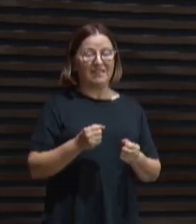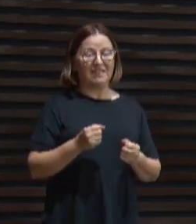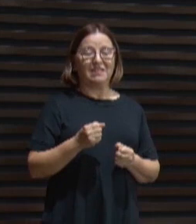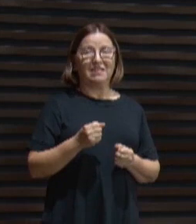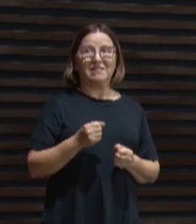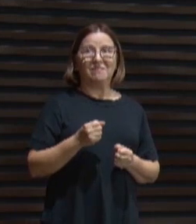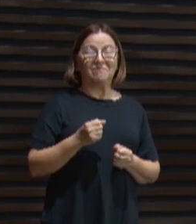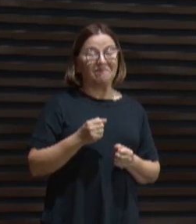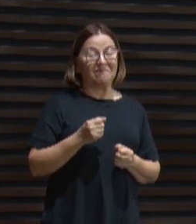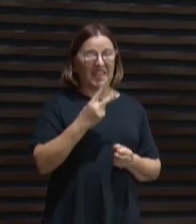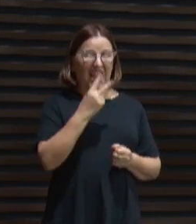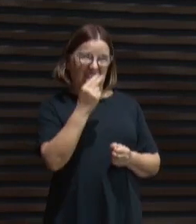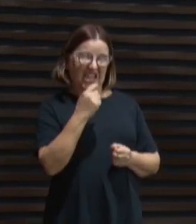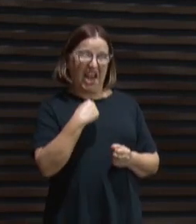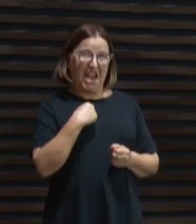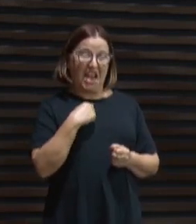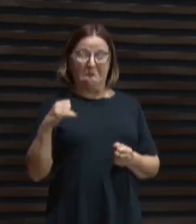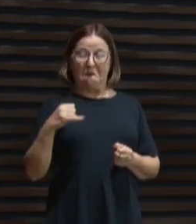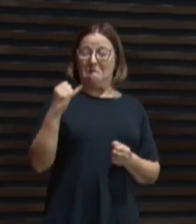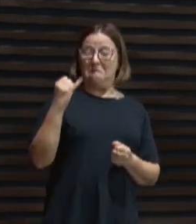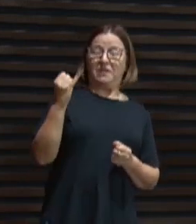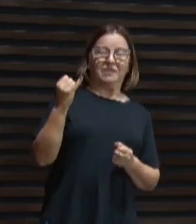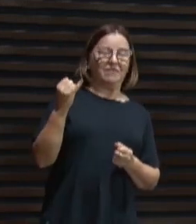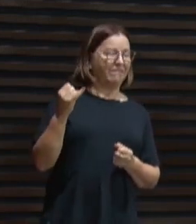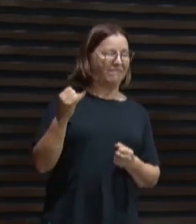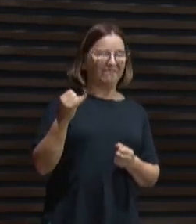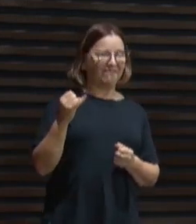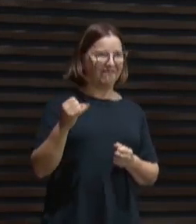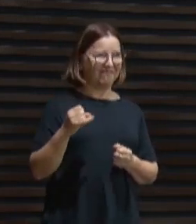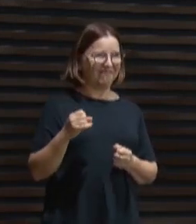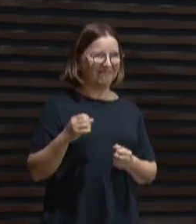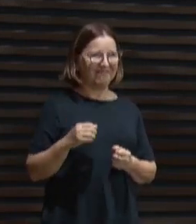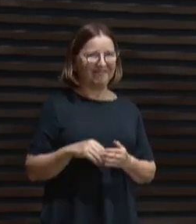Tudo que temos, cabeça no lugar,